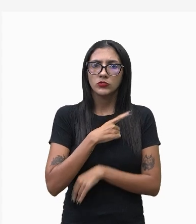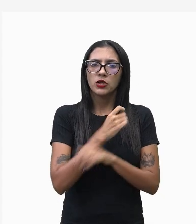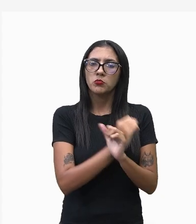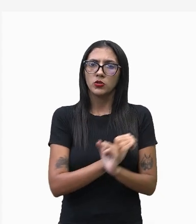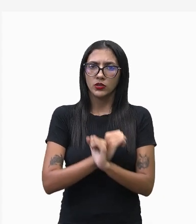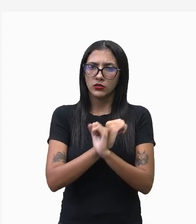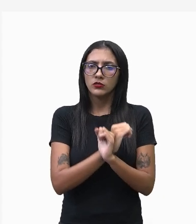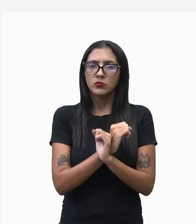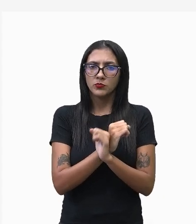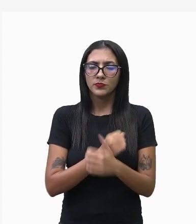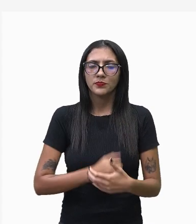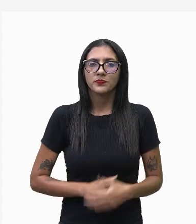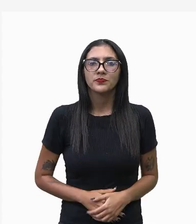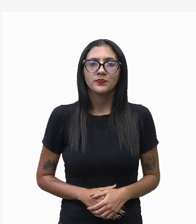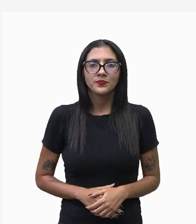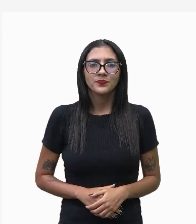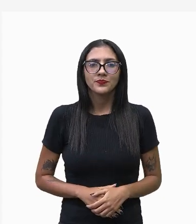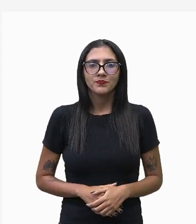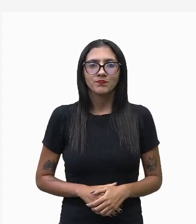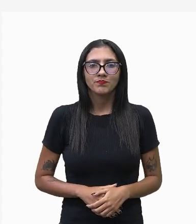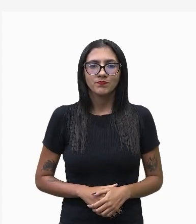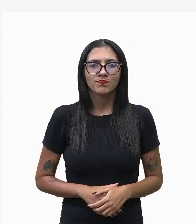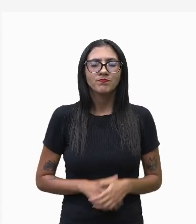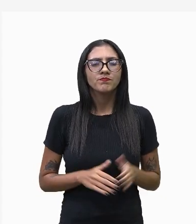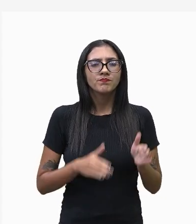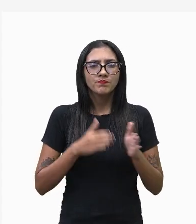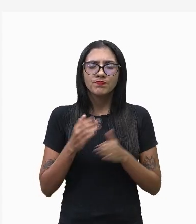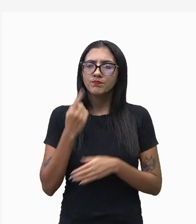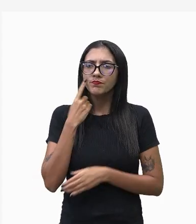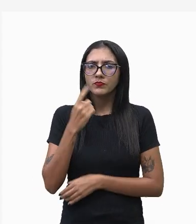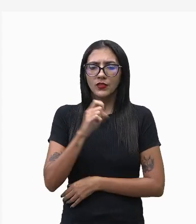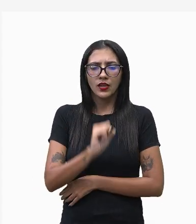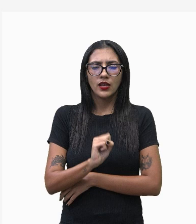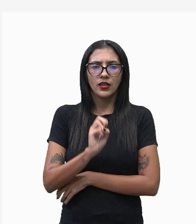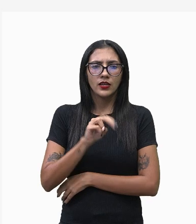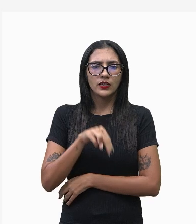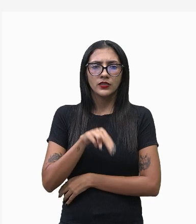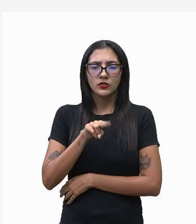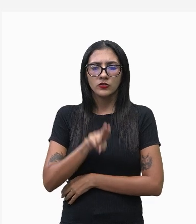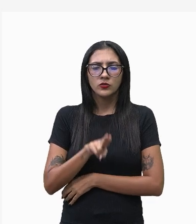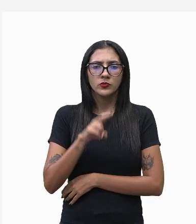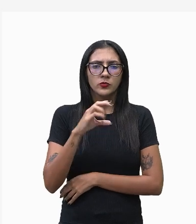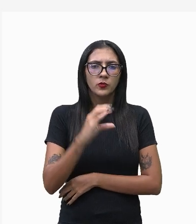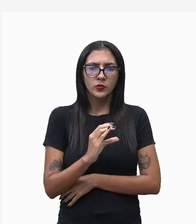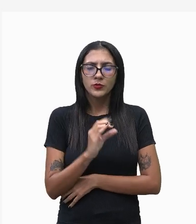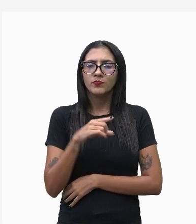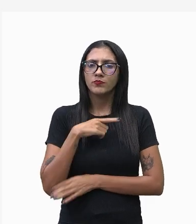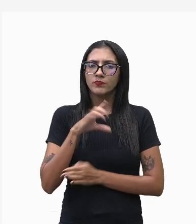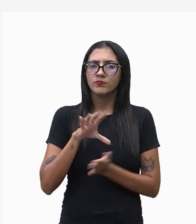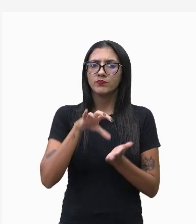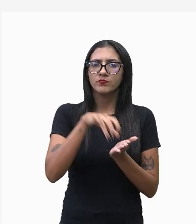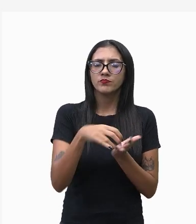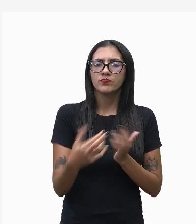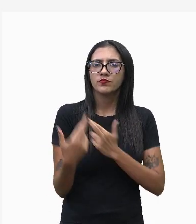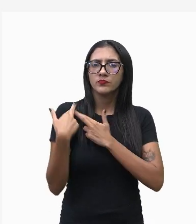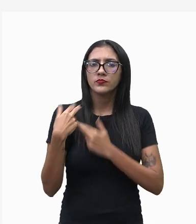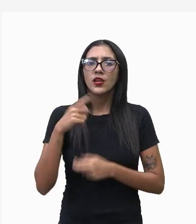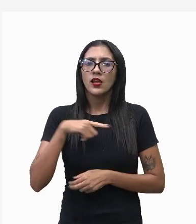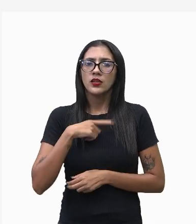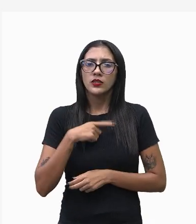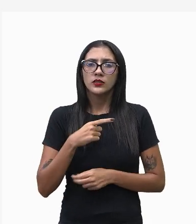sua implantação. Sobre o SNUC, que é o Sistema Nacional de Unidades de Conservação, ele classifica